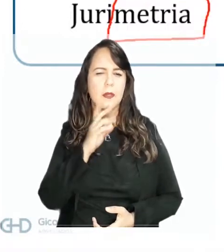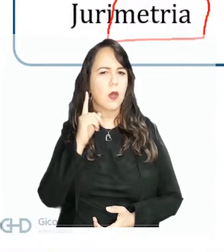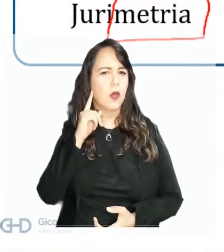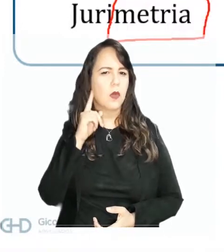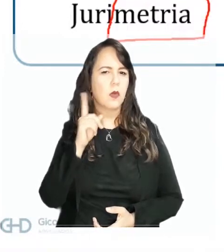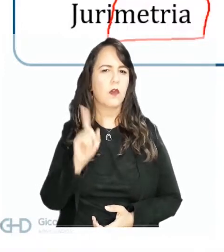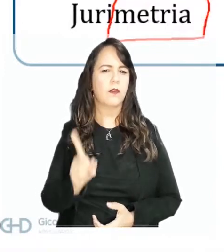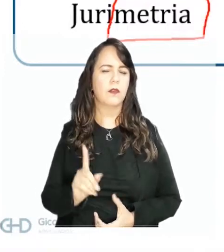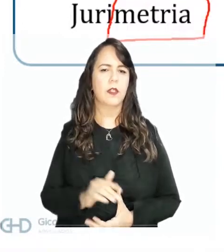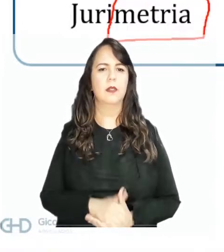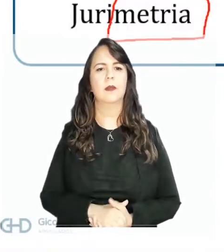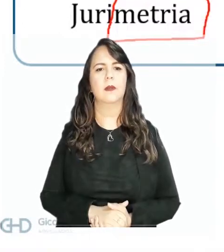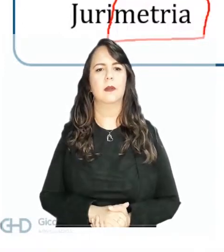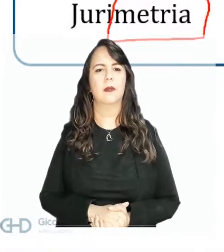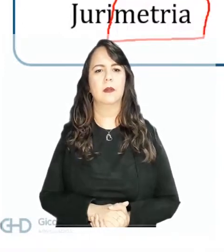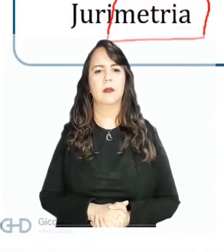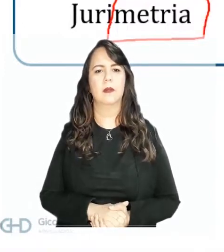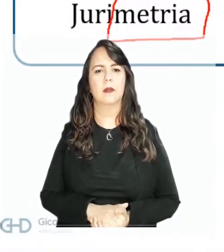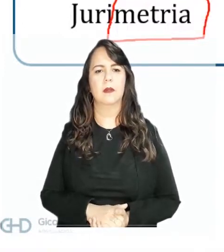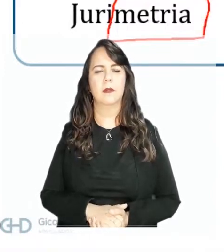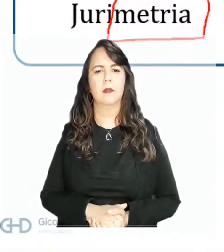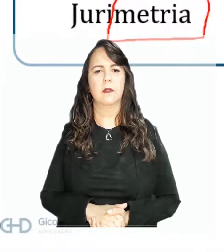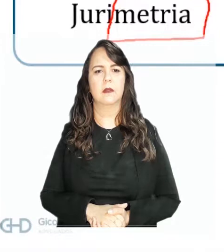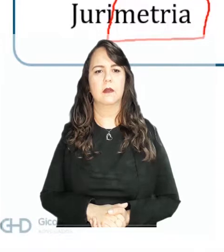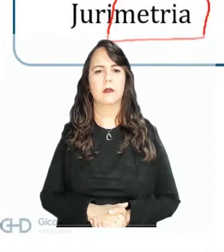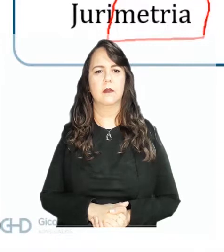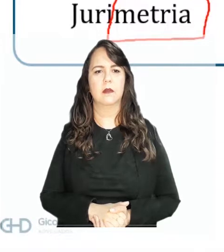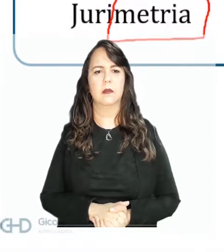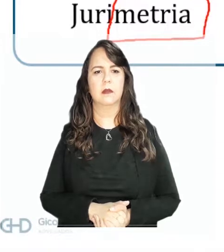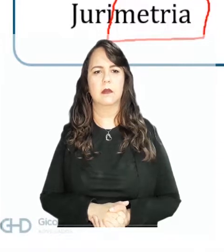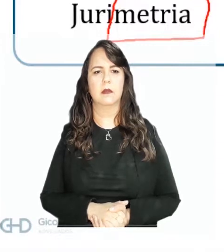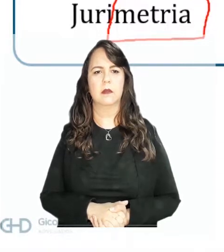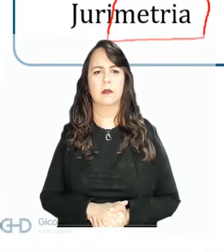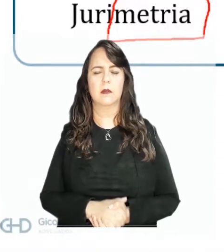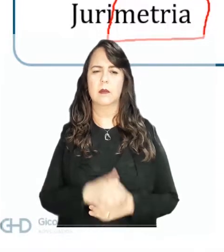Não sei se todos estão percebendo.